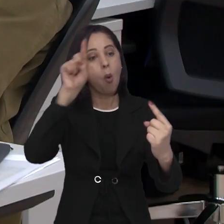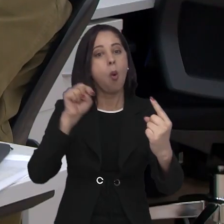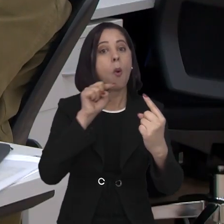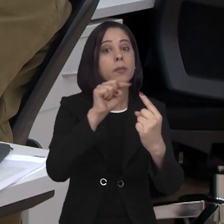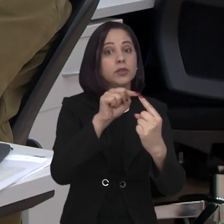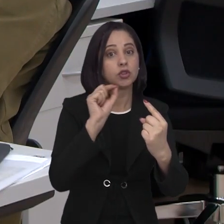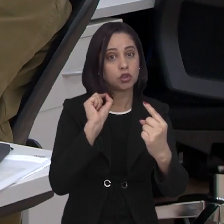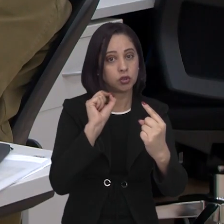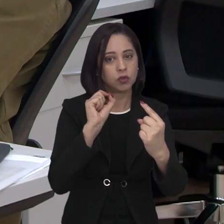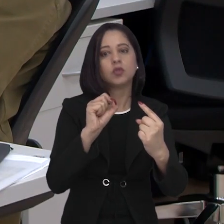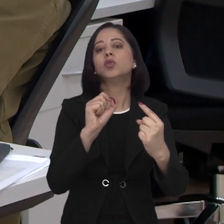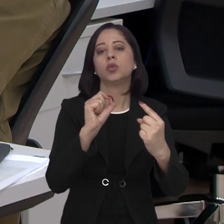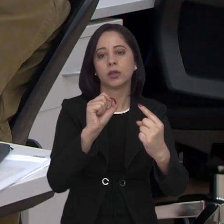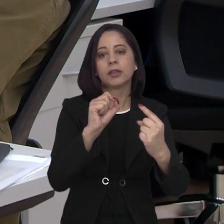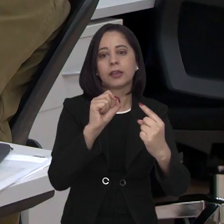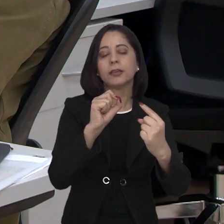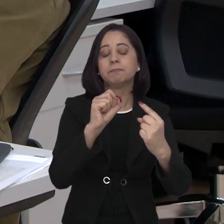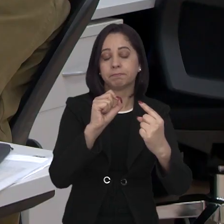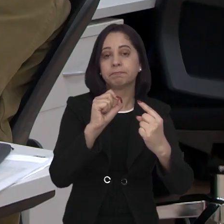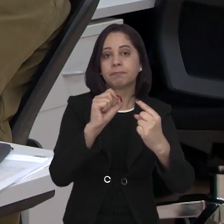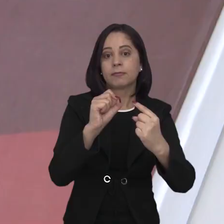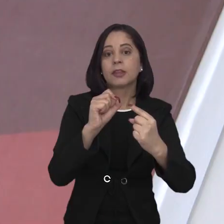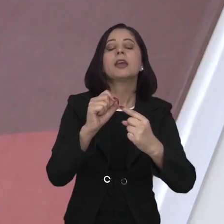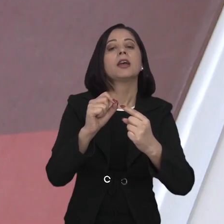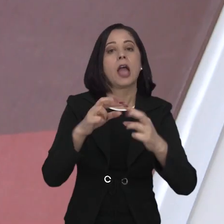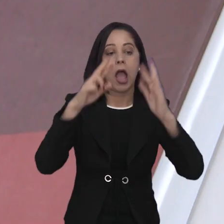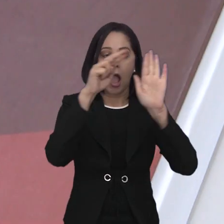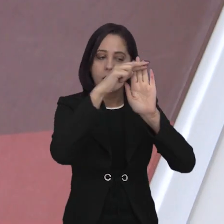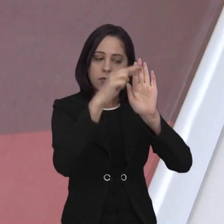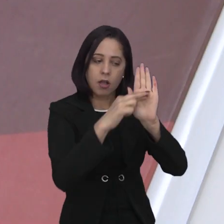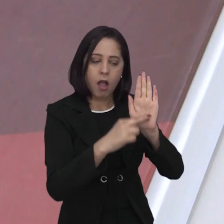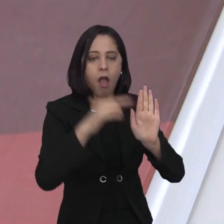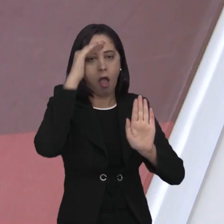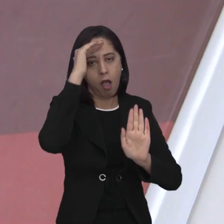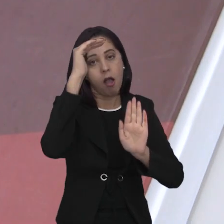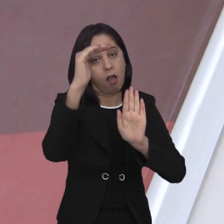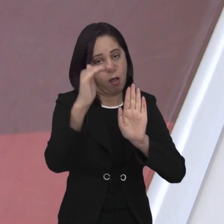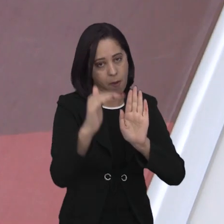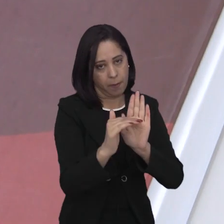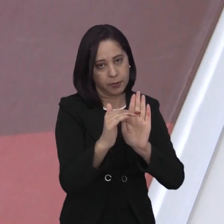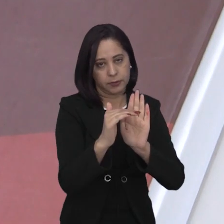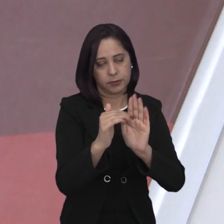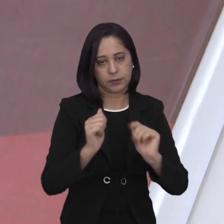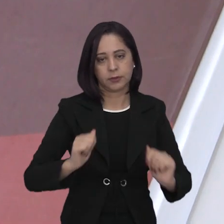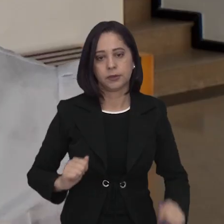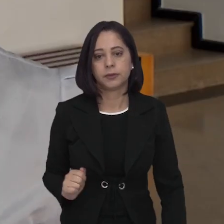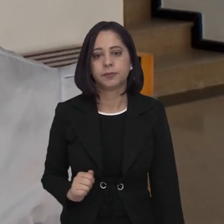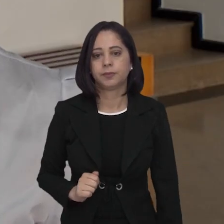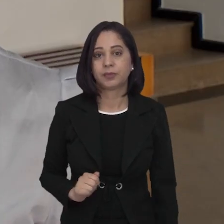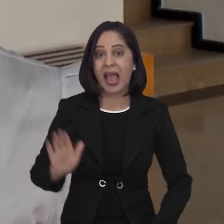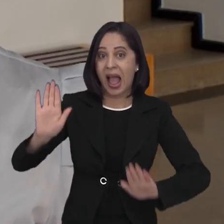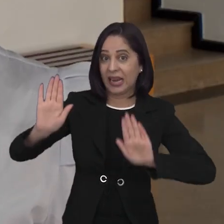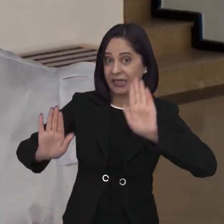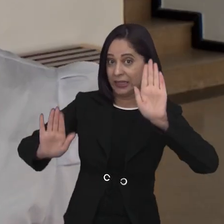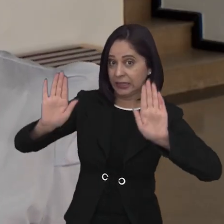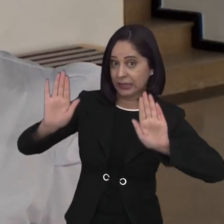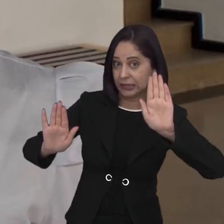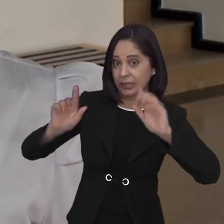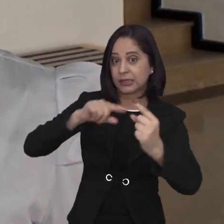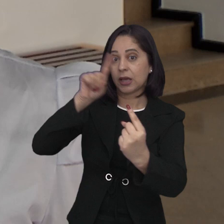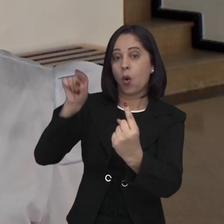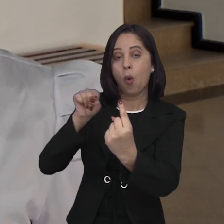é atender às necessidades do interesse público, respeitando o Estado democrático de direito. A licitação tem